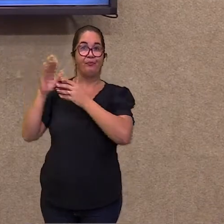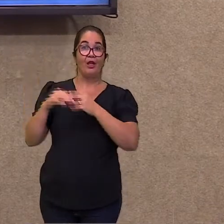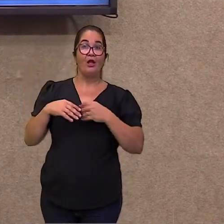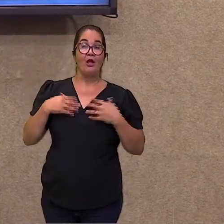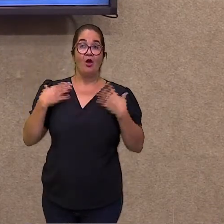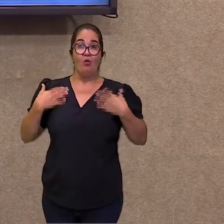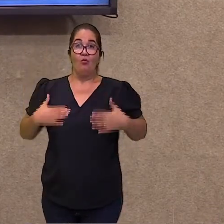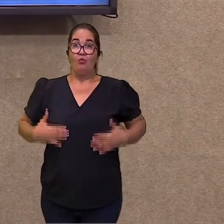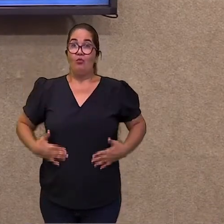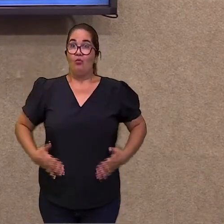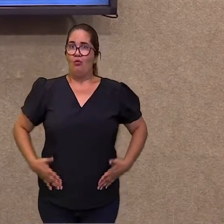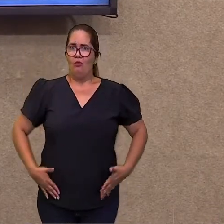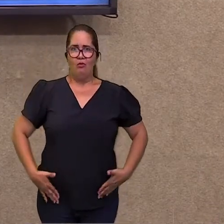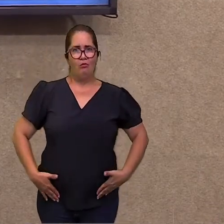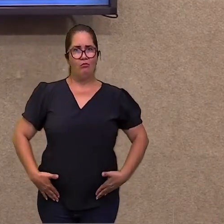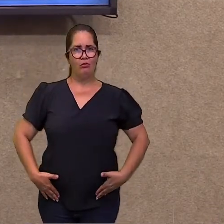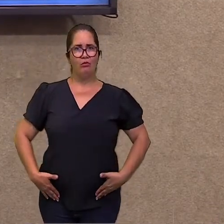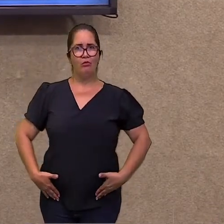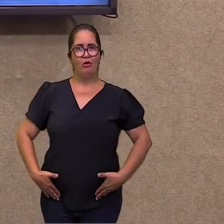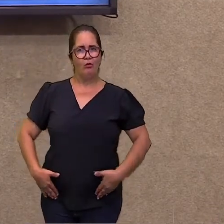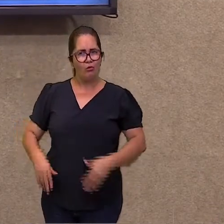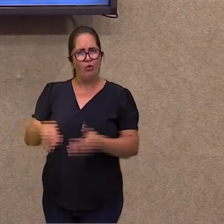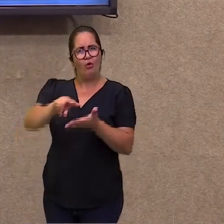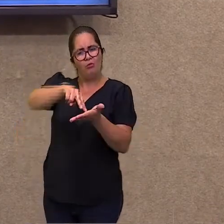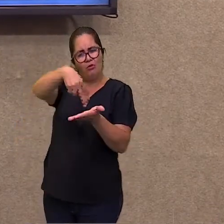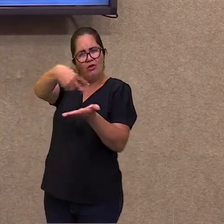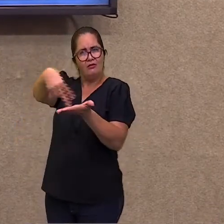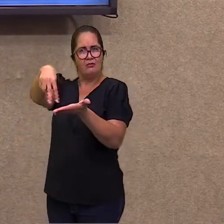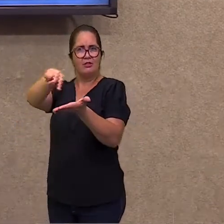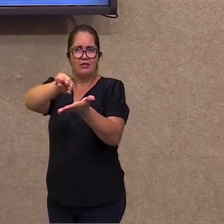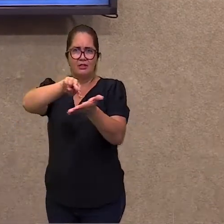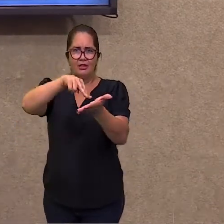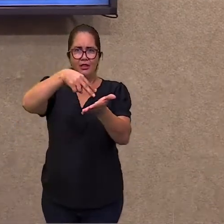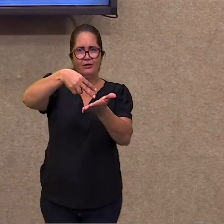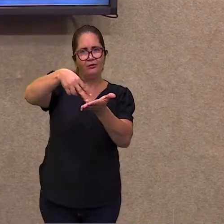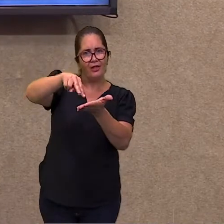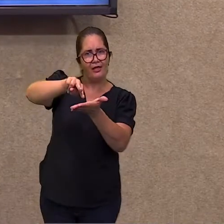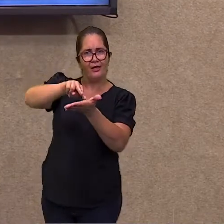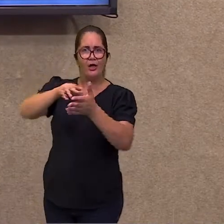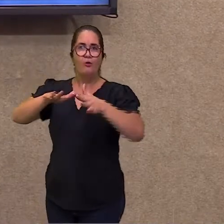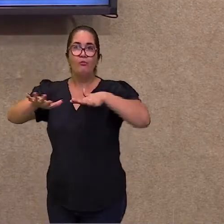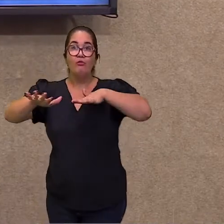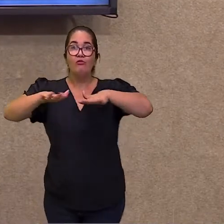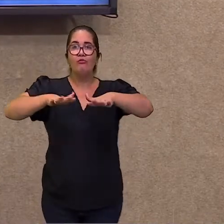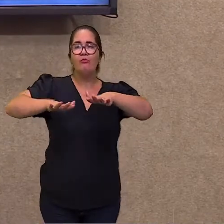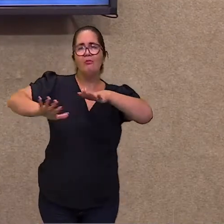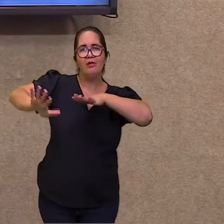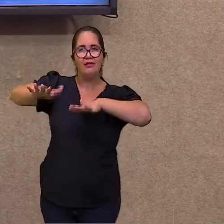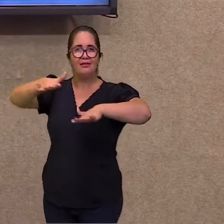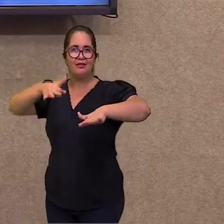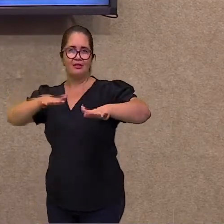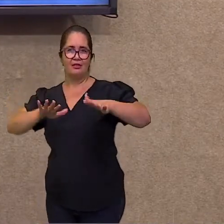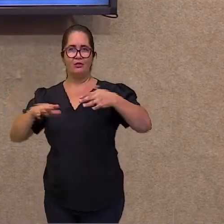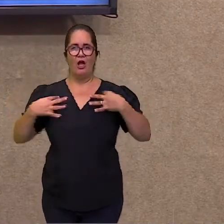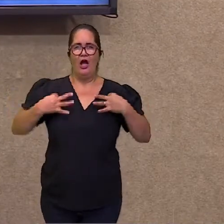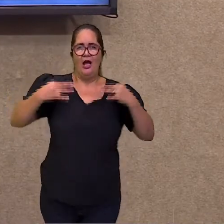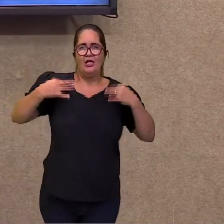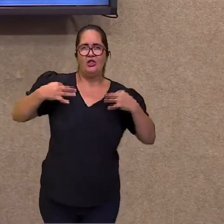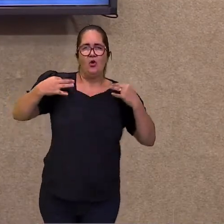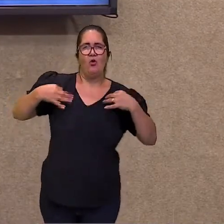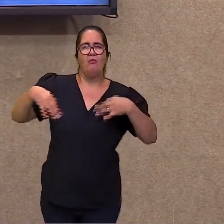corpo fazendo esse movimento de contemporaneidade, né? Ele usa muito o corpo, roupas leves,